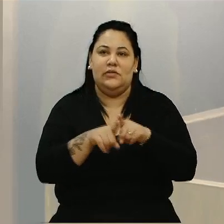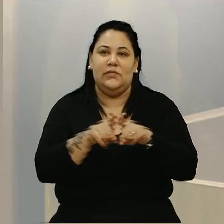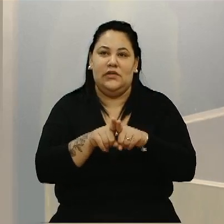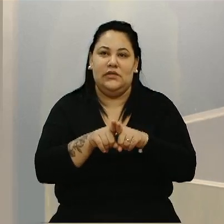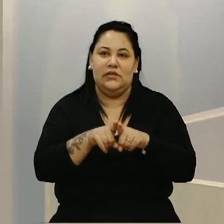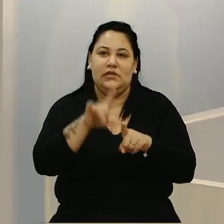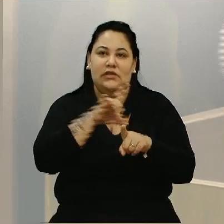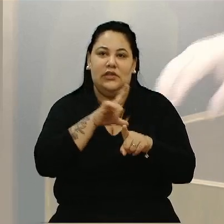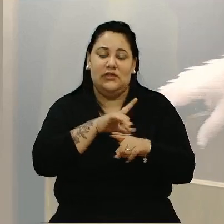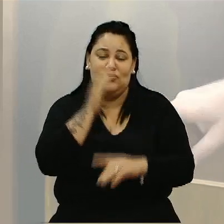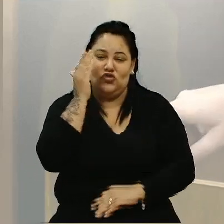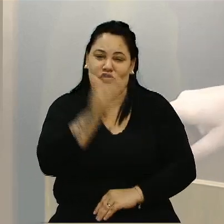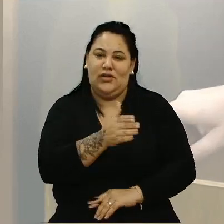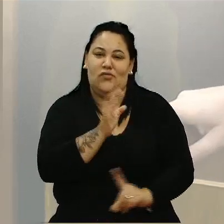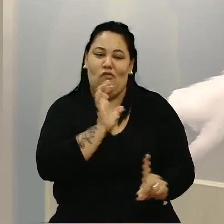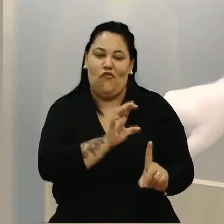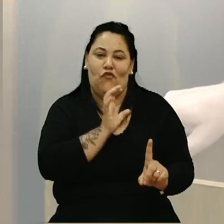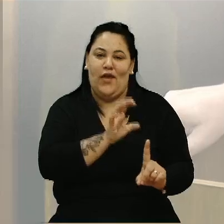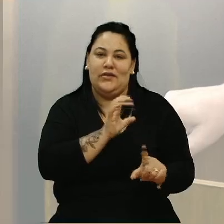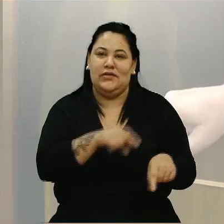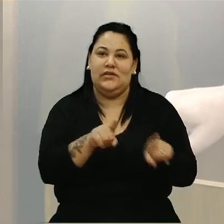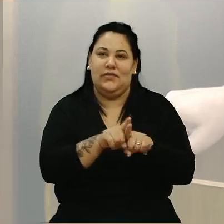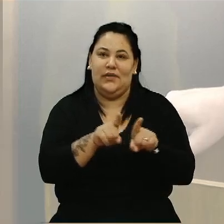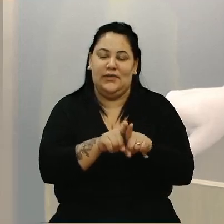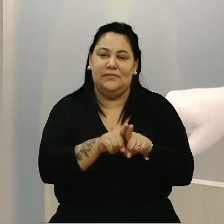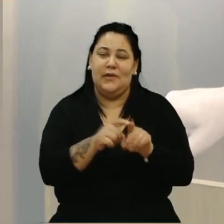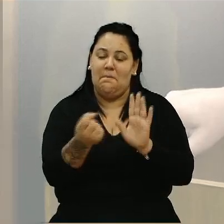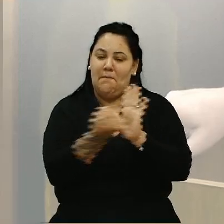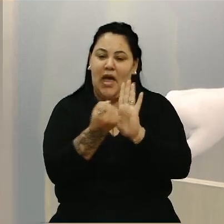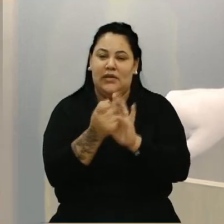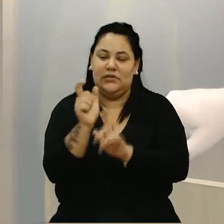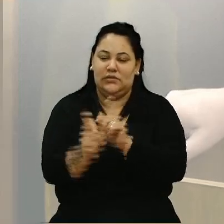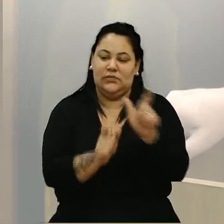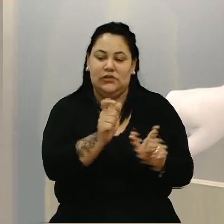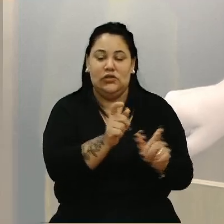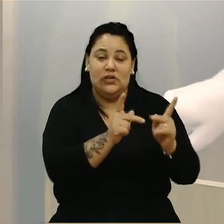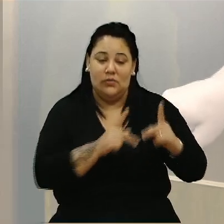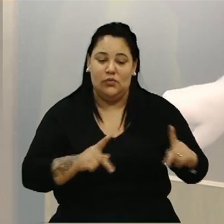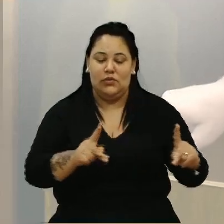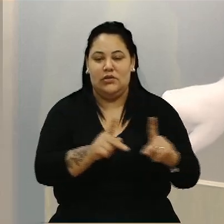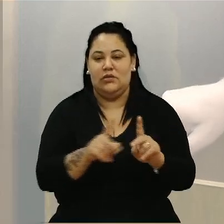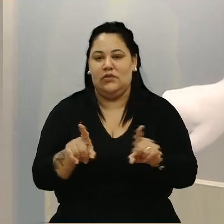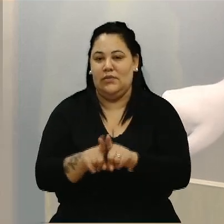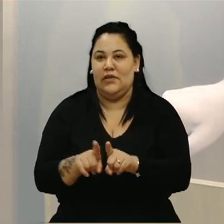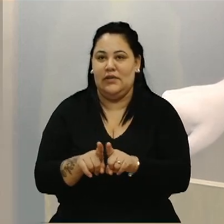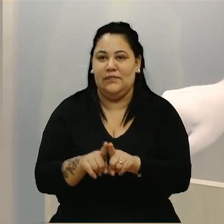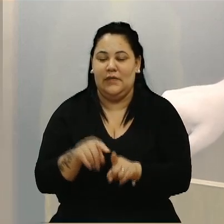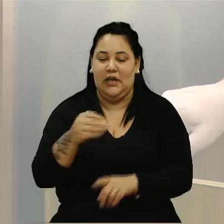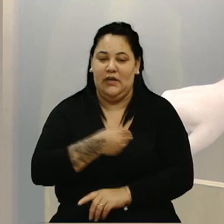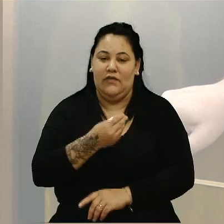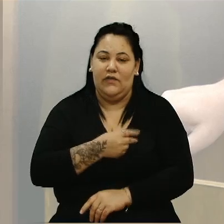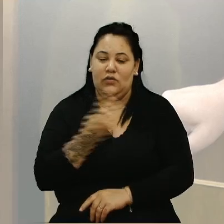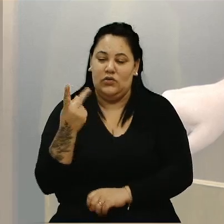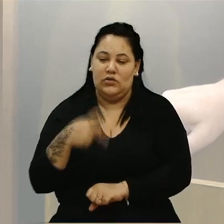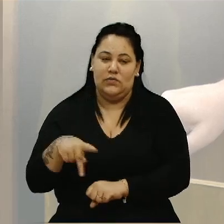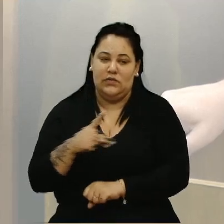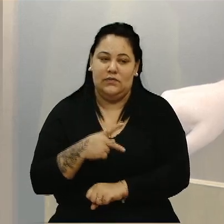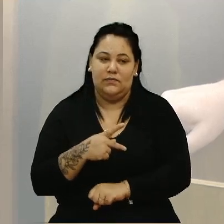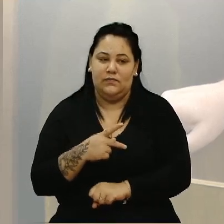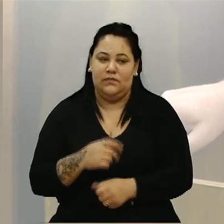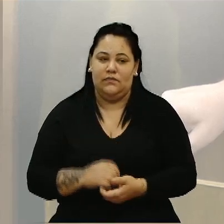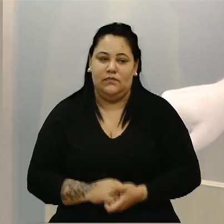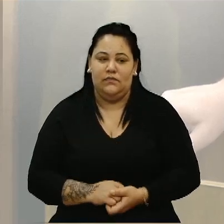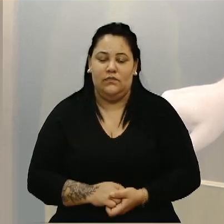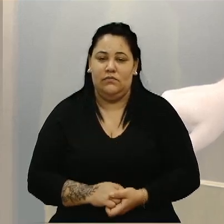repercussão diretamente nas pessoas, na população que vive nos dois países. Então, vereador Lucas, vem aqui